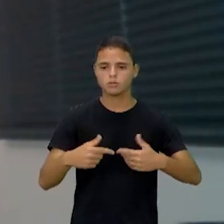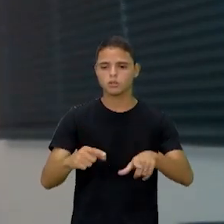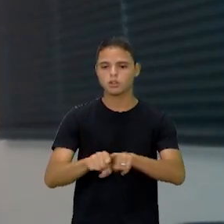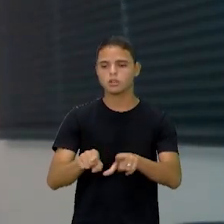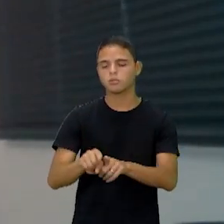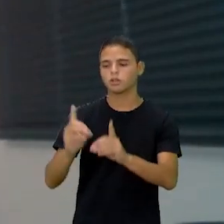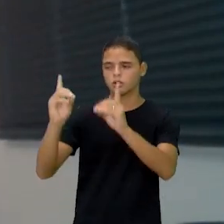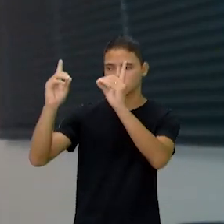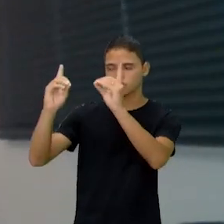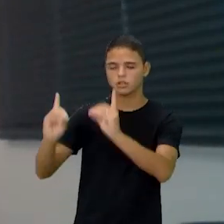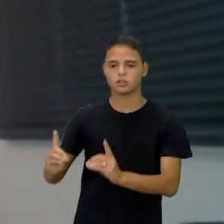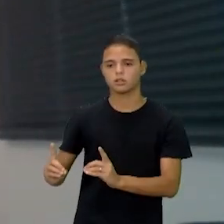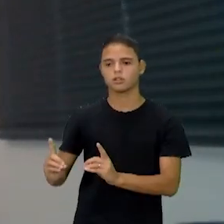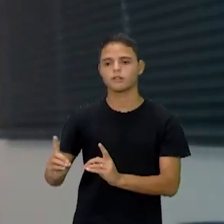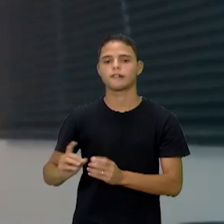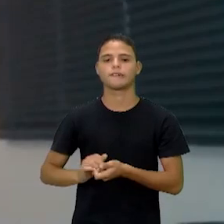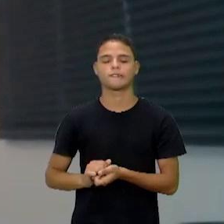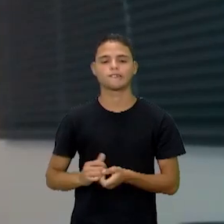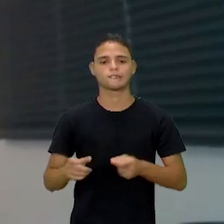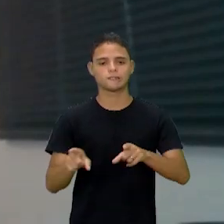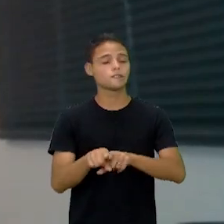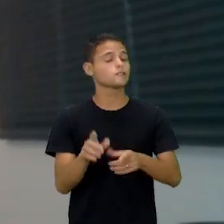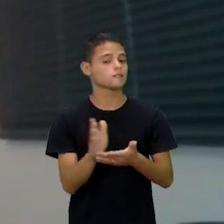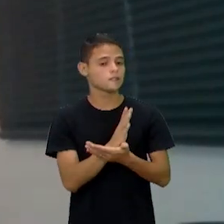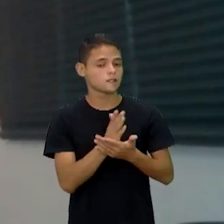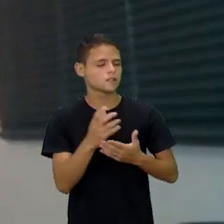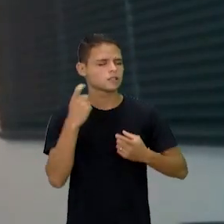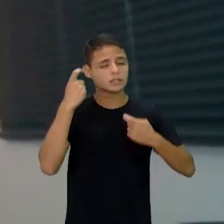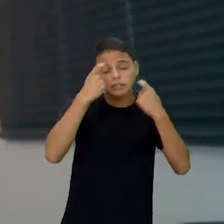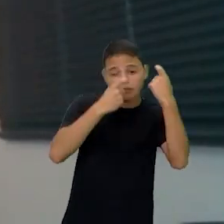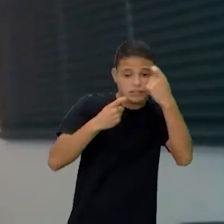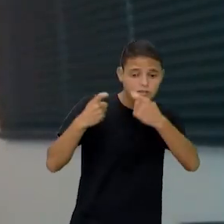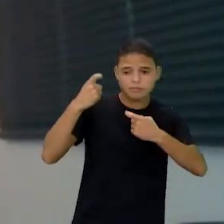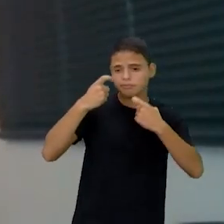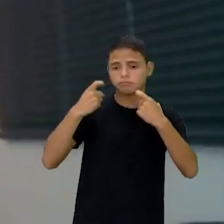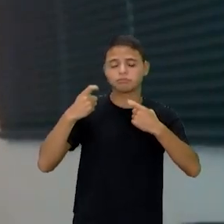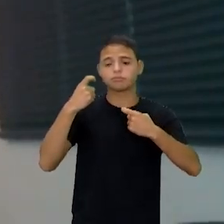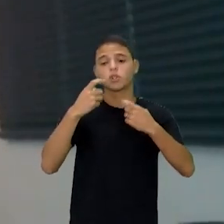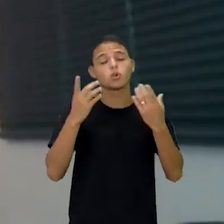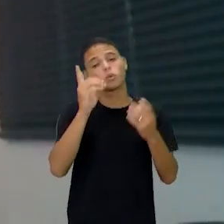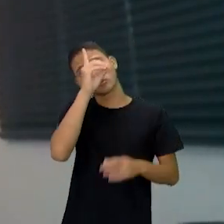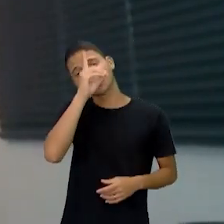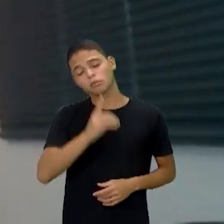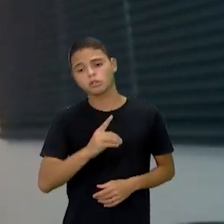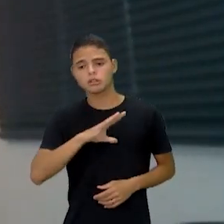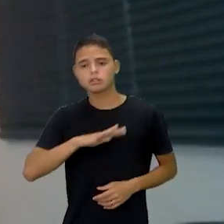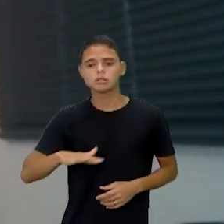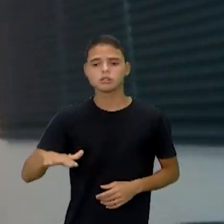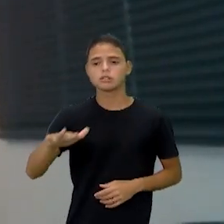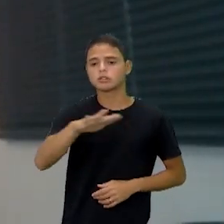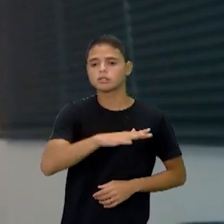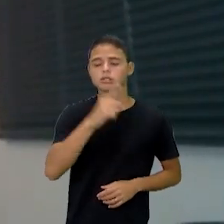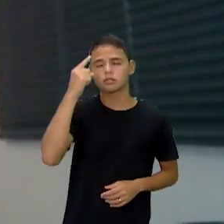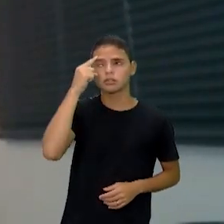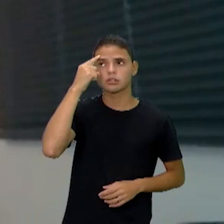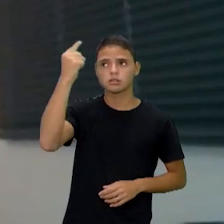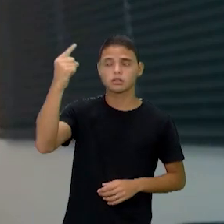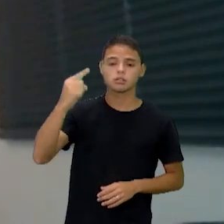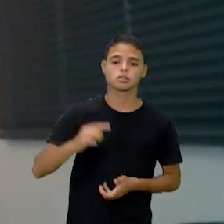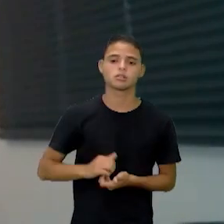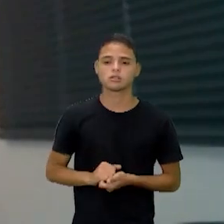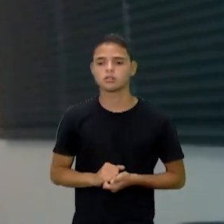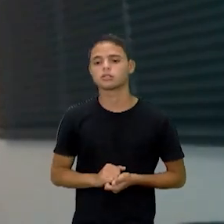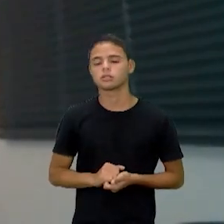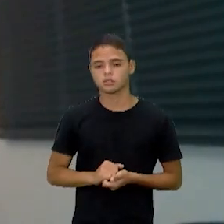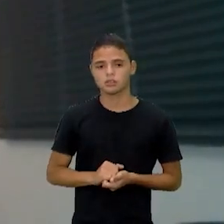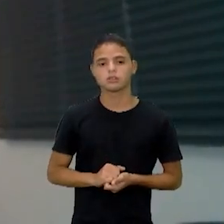deficiência, superdotação com transtorno de ansiedade ou com uma depressão. Então, tudo isso a gente pensa em